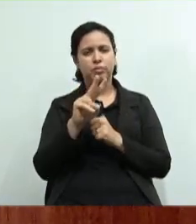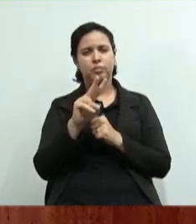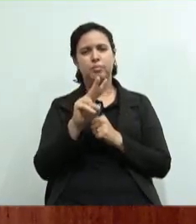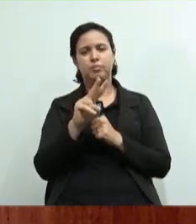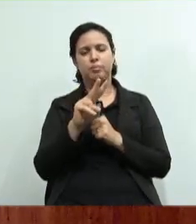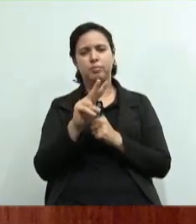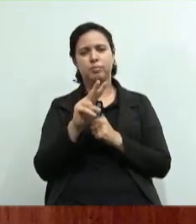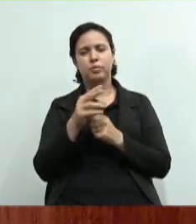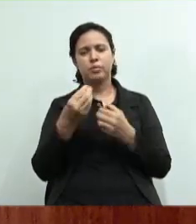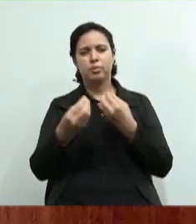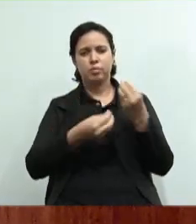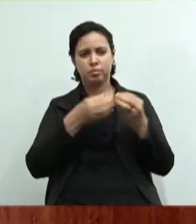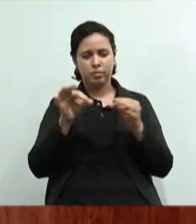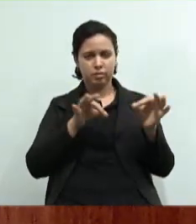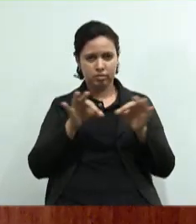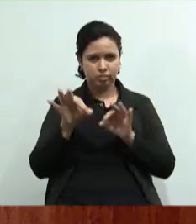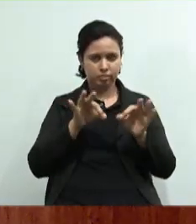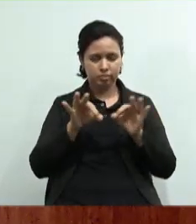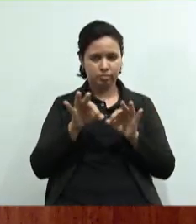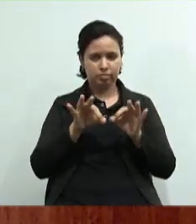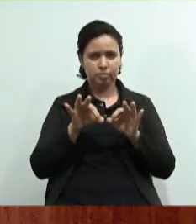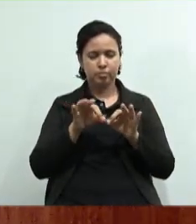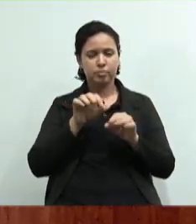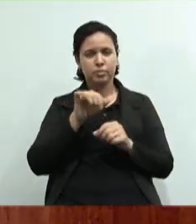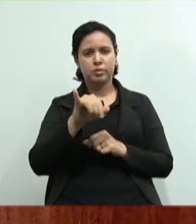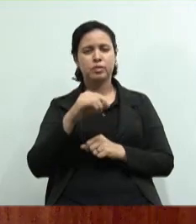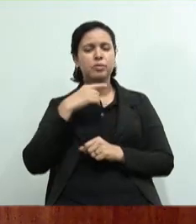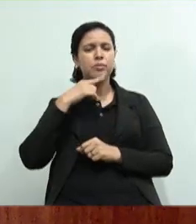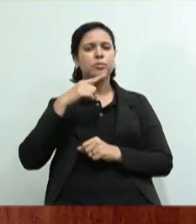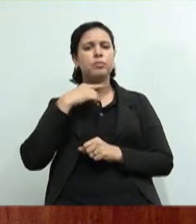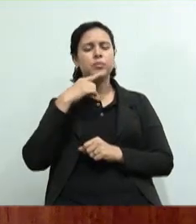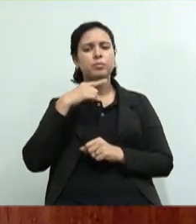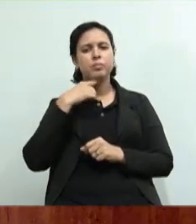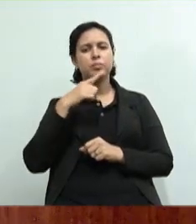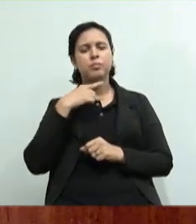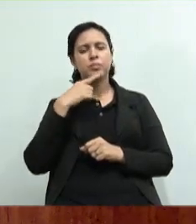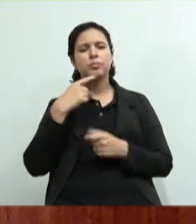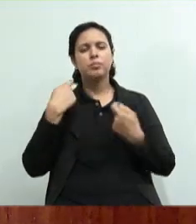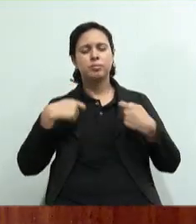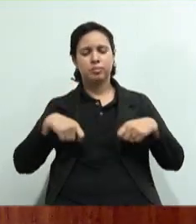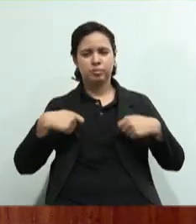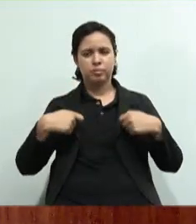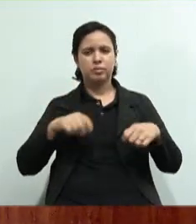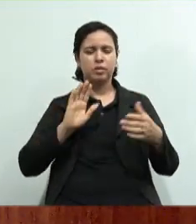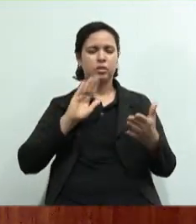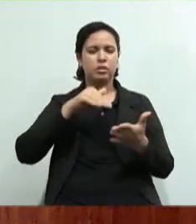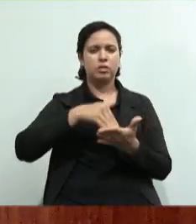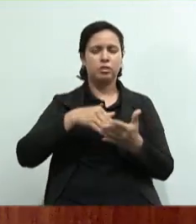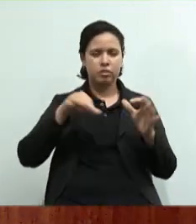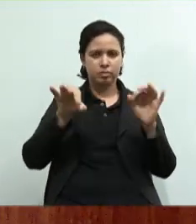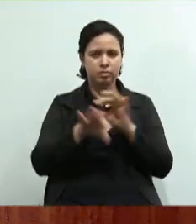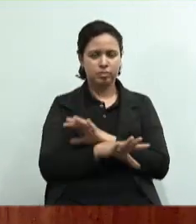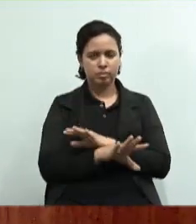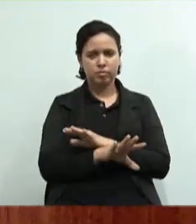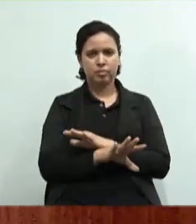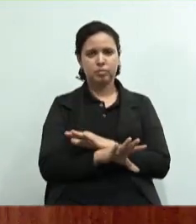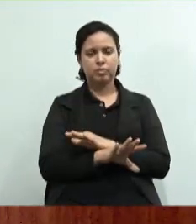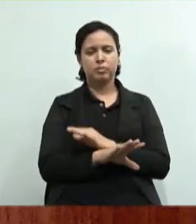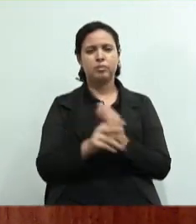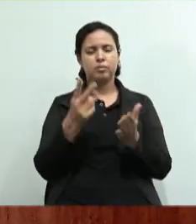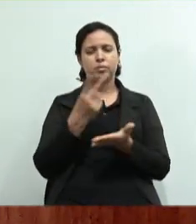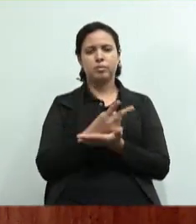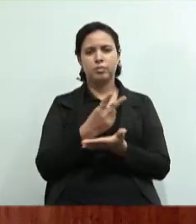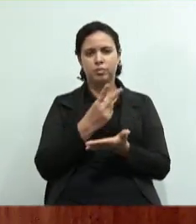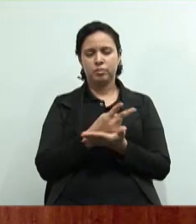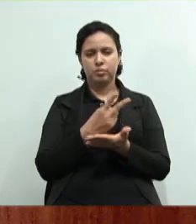com o que foi planejado no dia anterior, né? Se não tiver, fazendo os ajustes necessários até terminar seu dia. Continuamente a gente